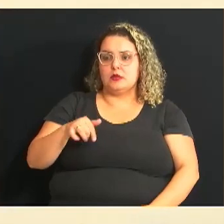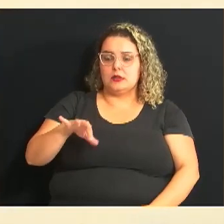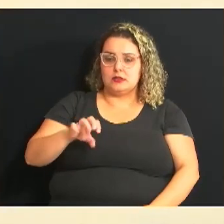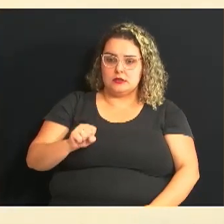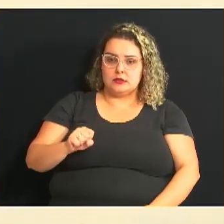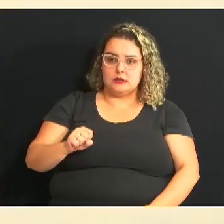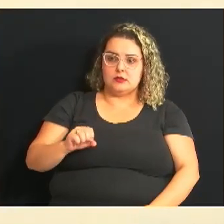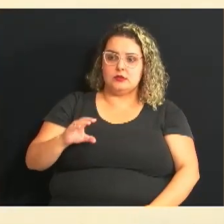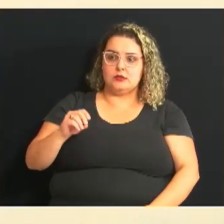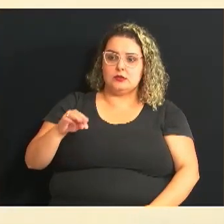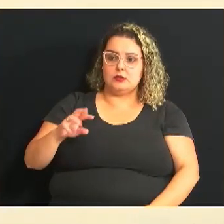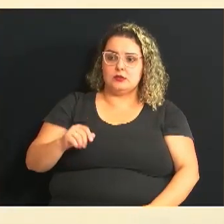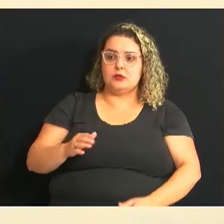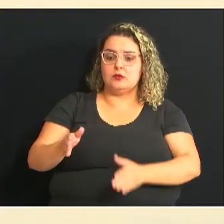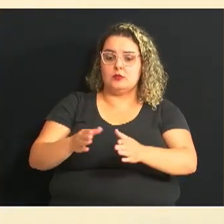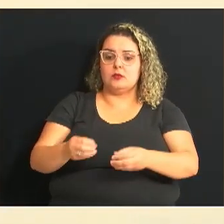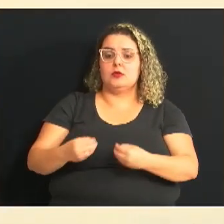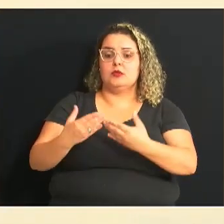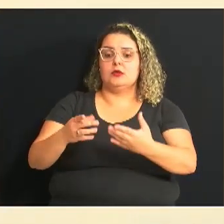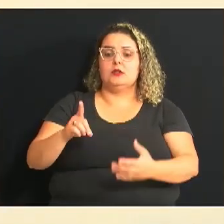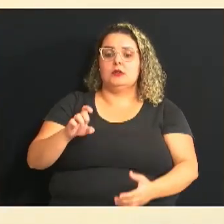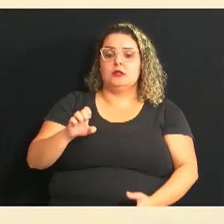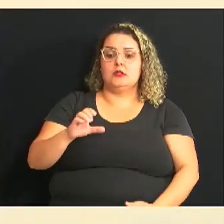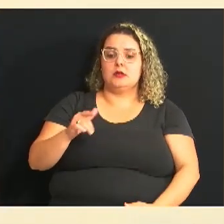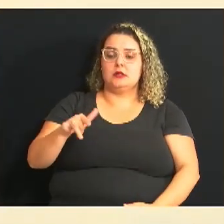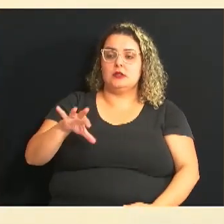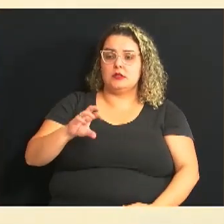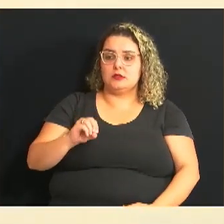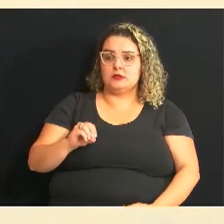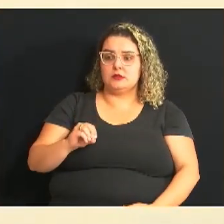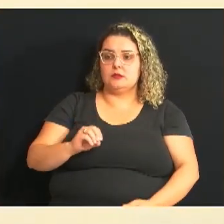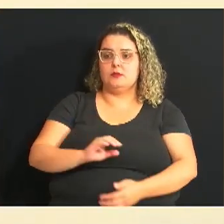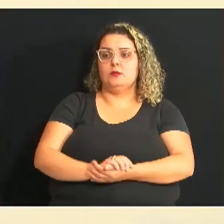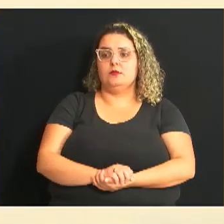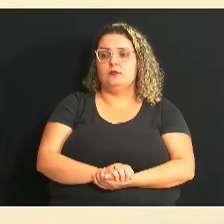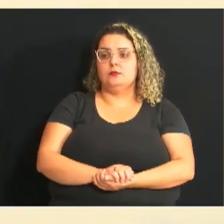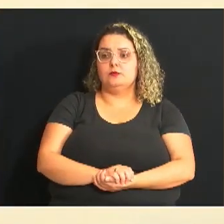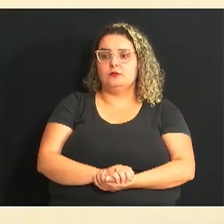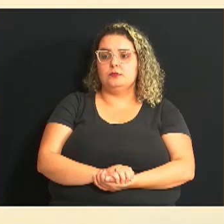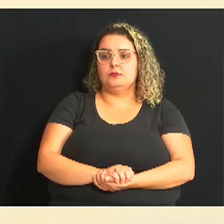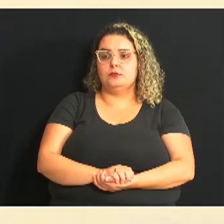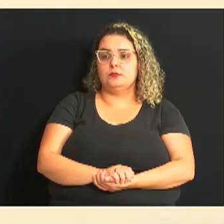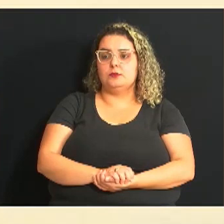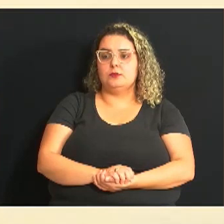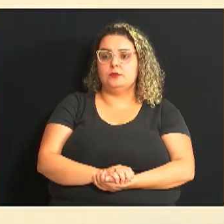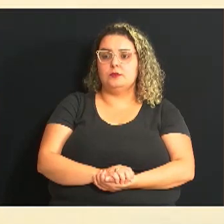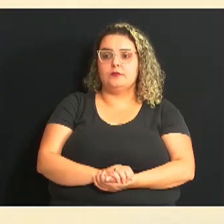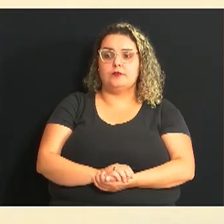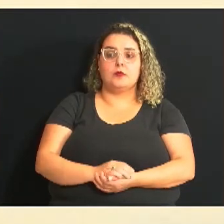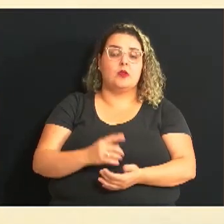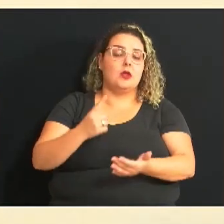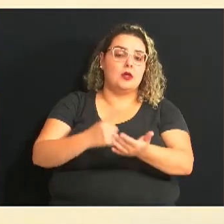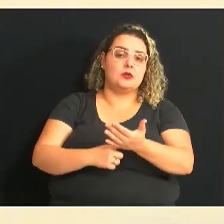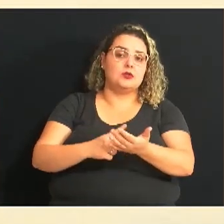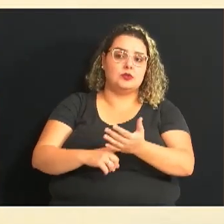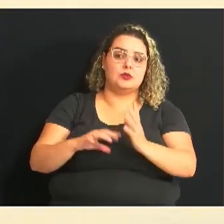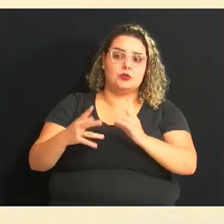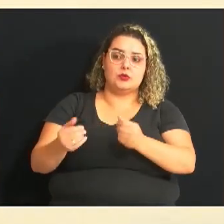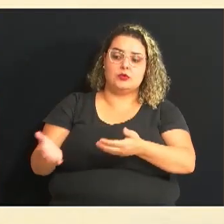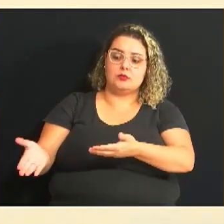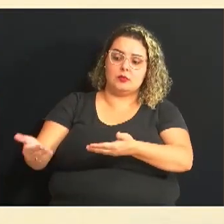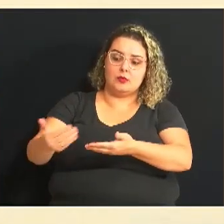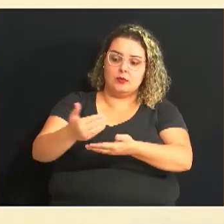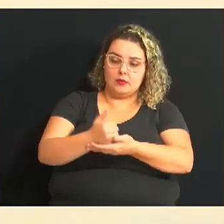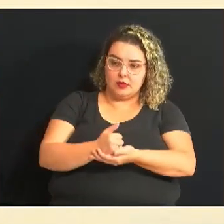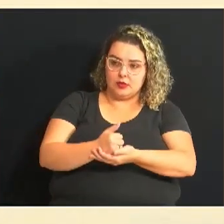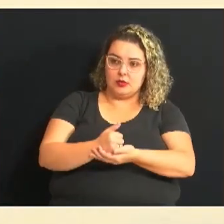no momento de entrega da declaração. Então, ali você registra todas as suas entradas, né, todos os seus rendimentos,